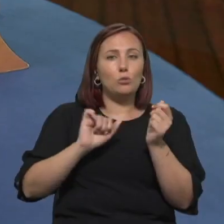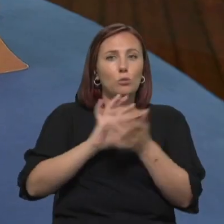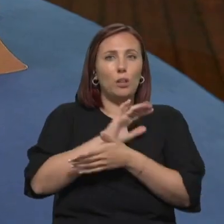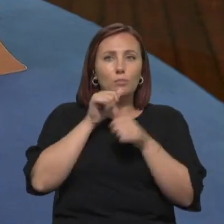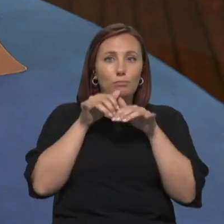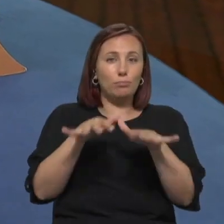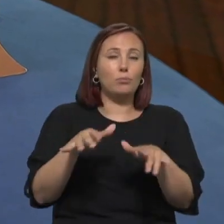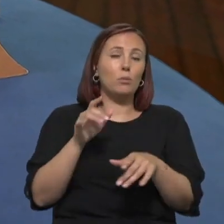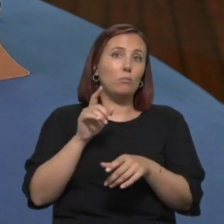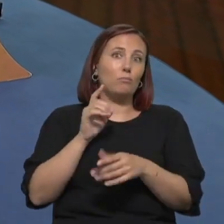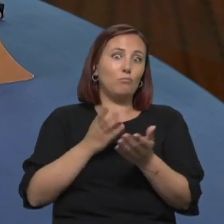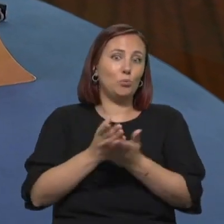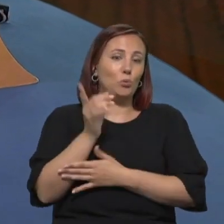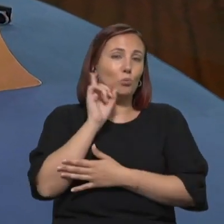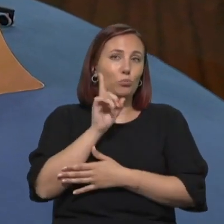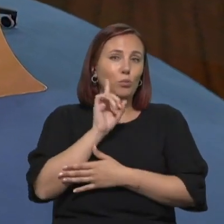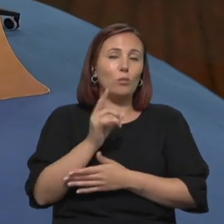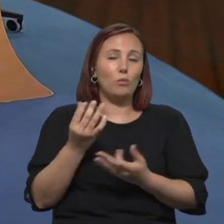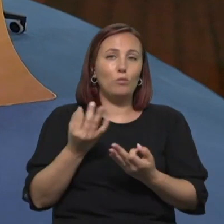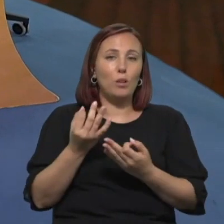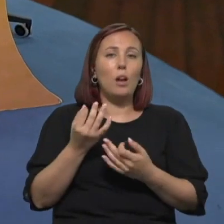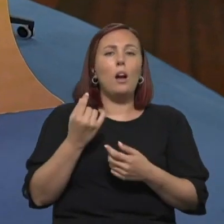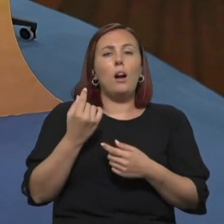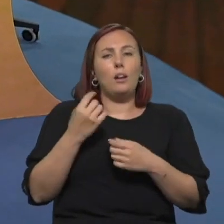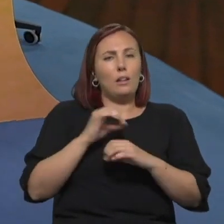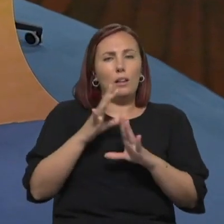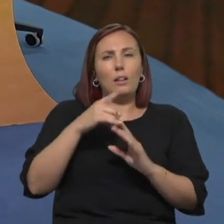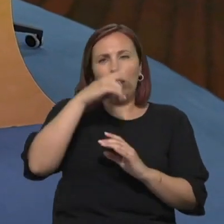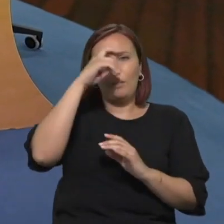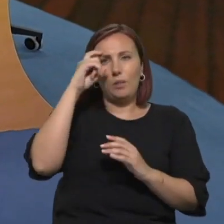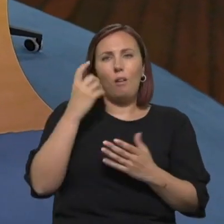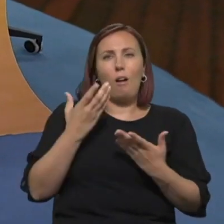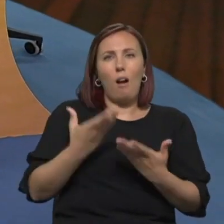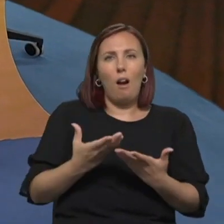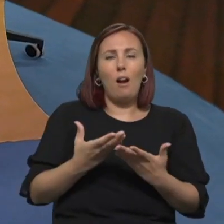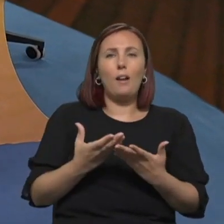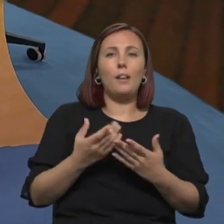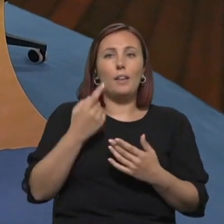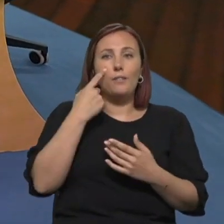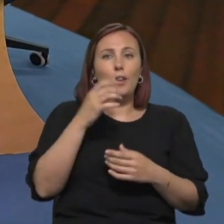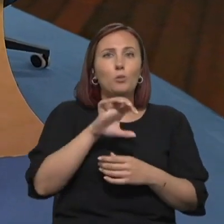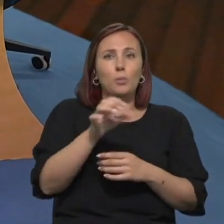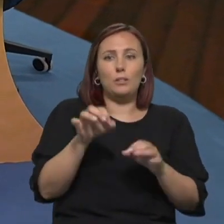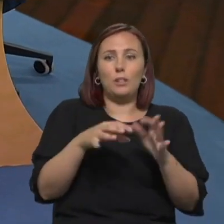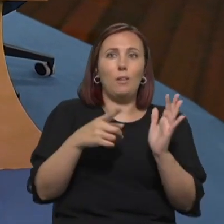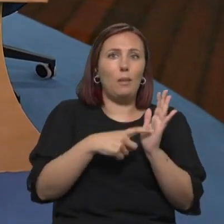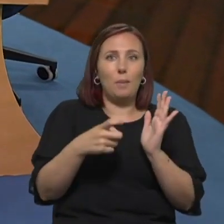hoje, com as dificuldades que enfrenta, e como aliás se viu em países como os Estados Unidos